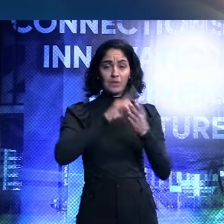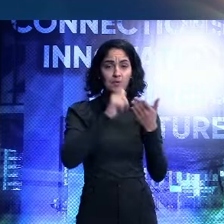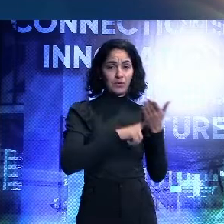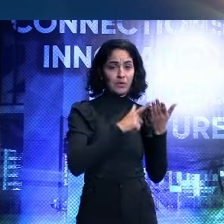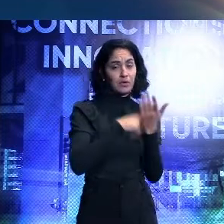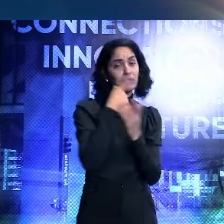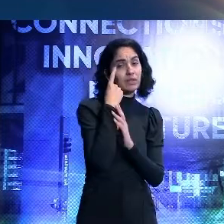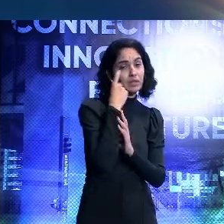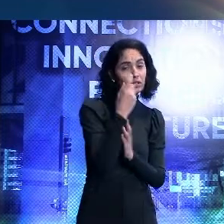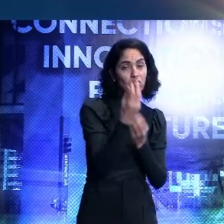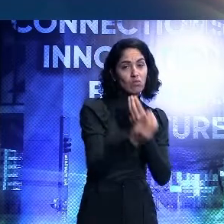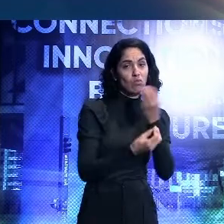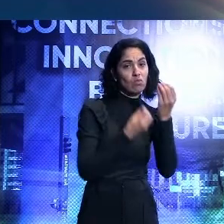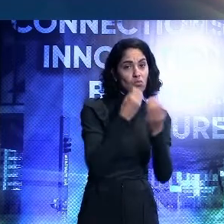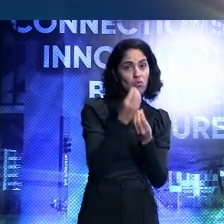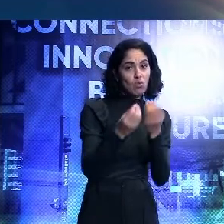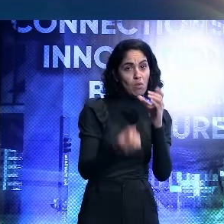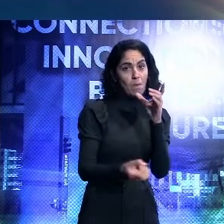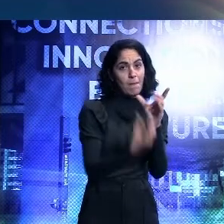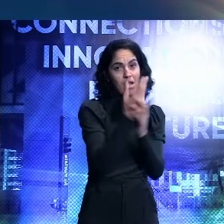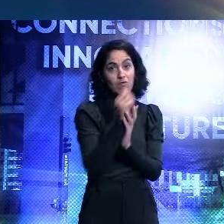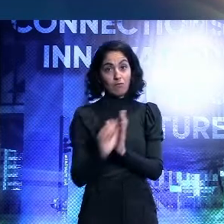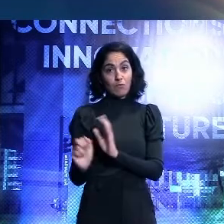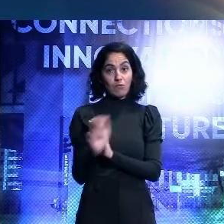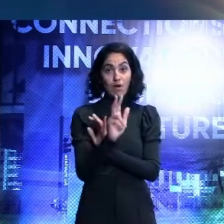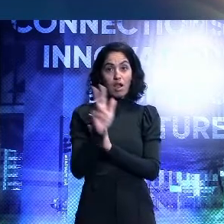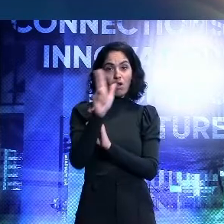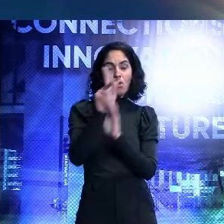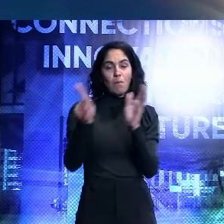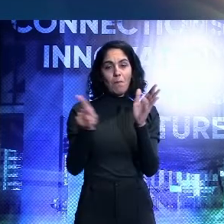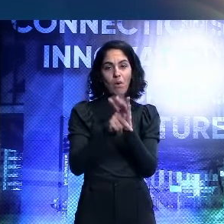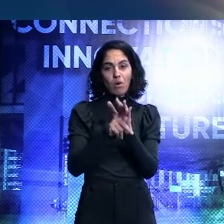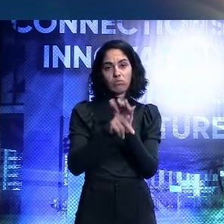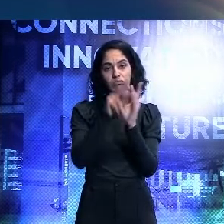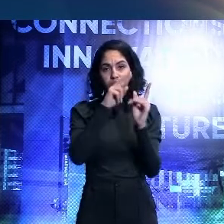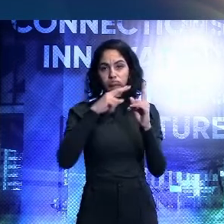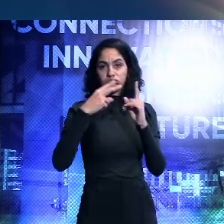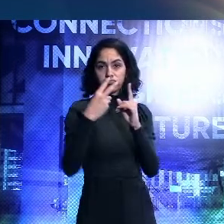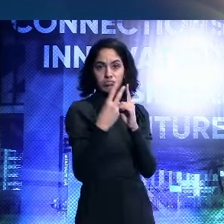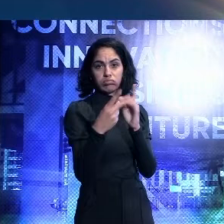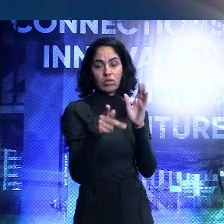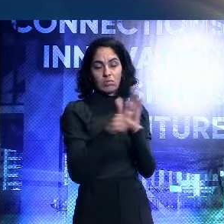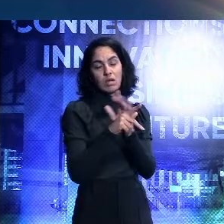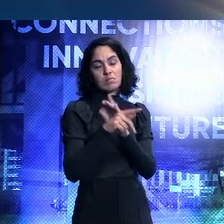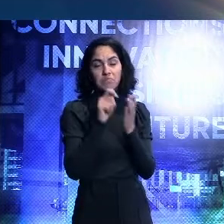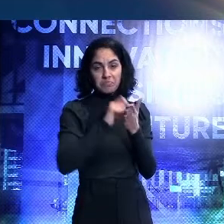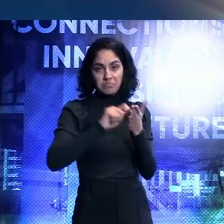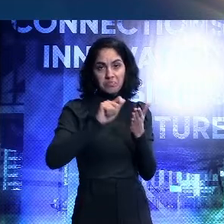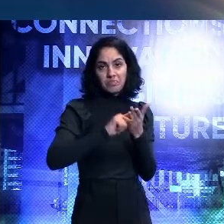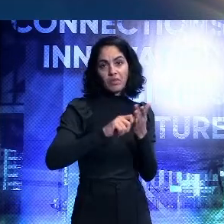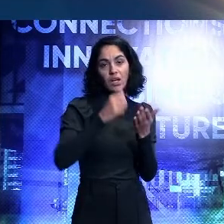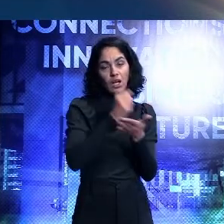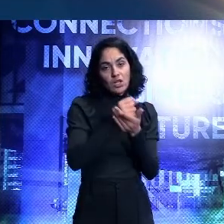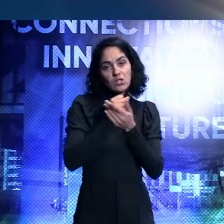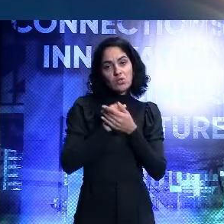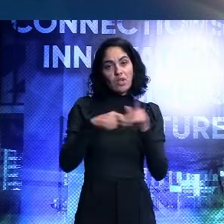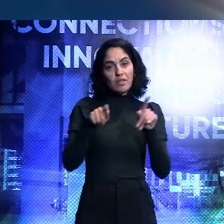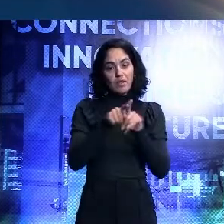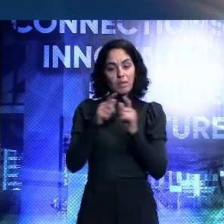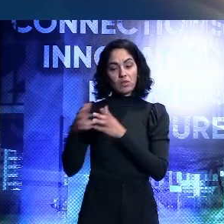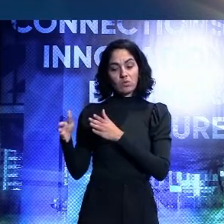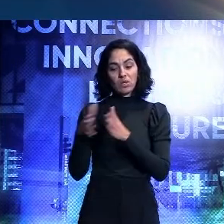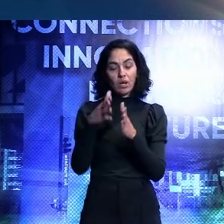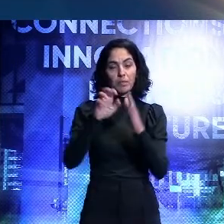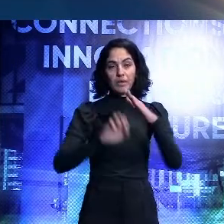fala sobre como gerar mais valor, né, através da ótica do Lean Thinking, e que pode também ajudar nesse caminho.